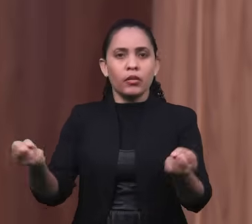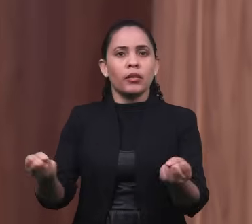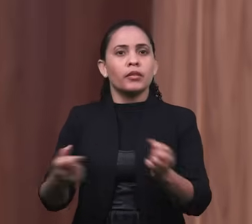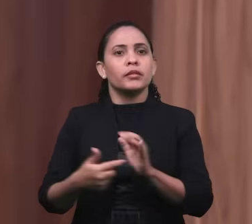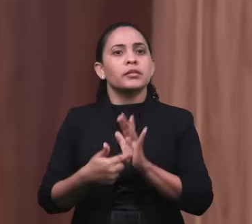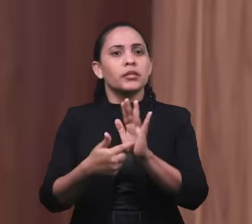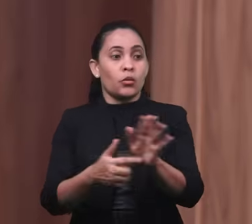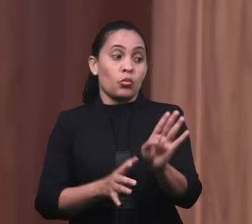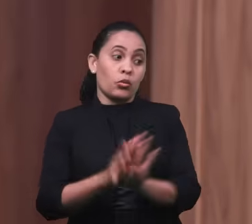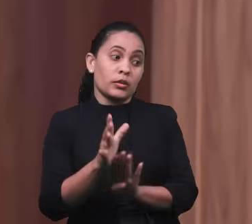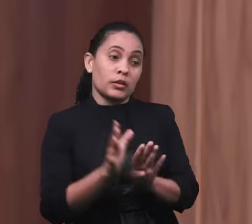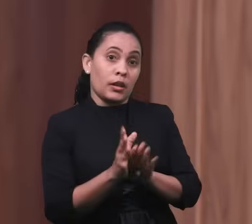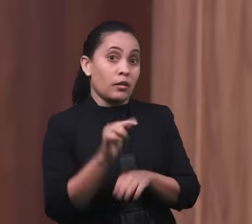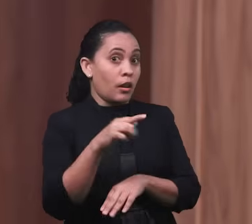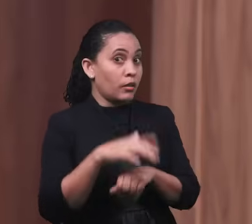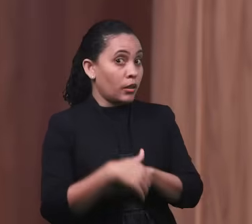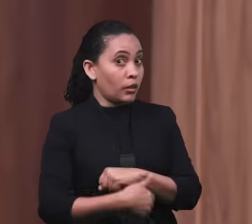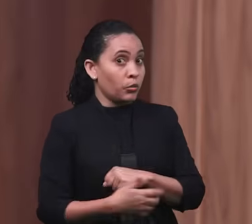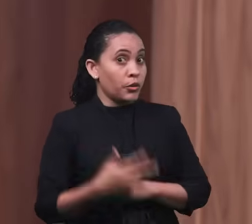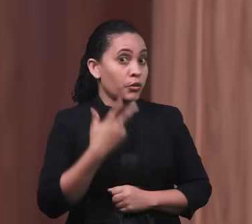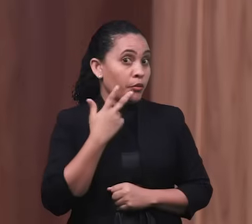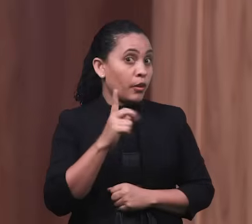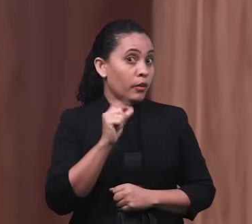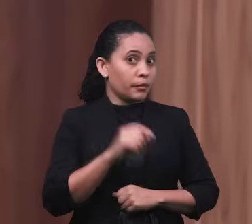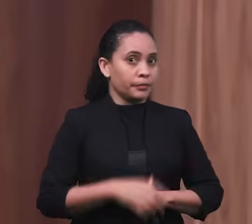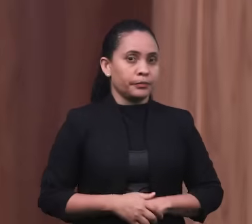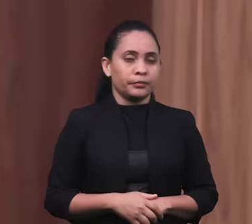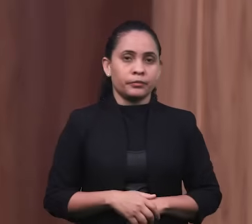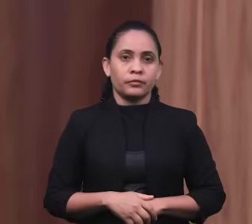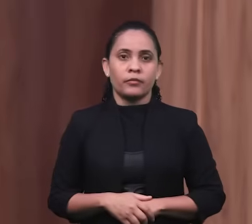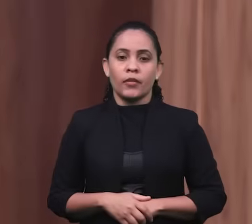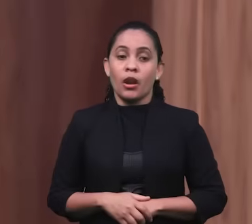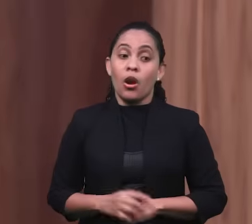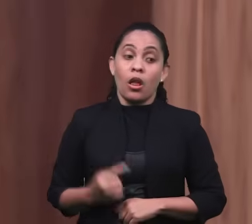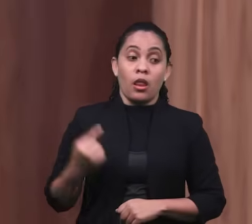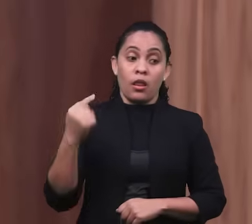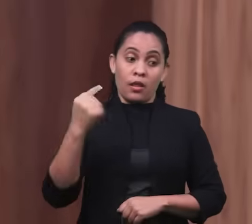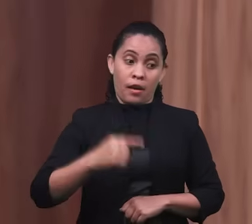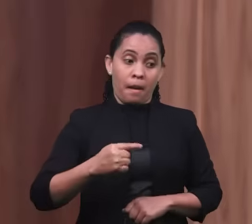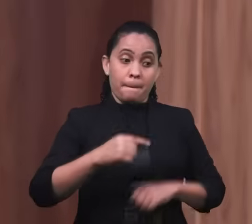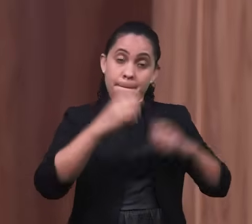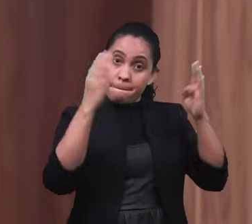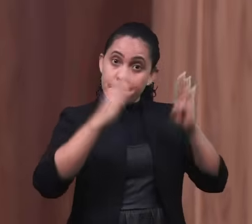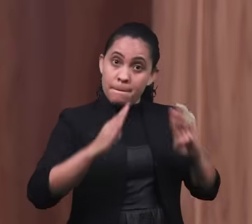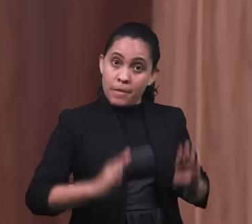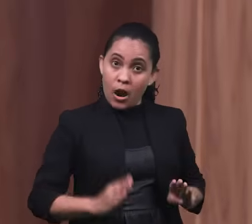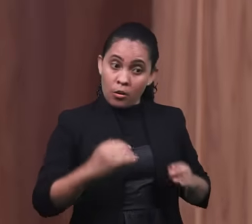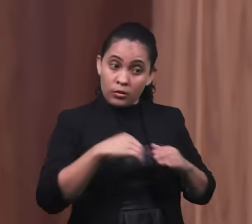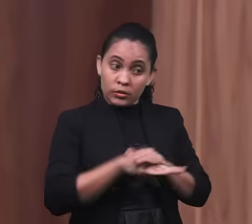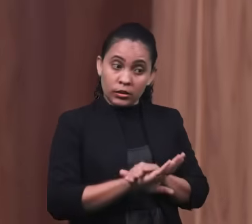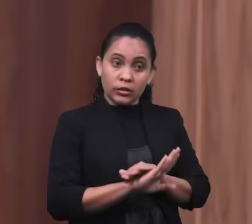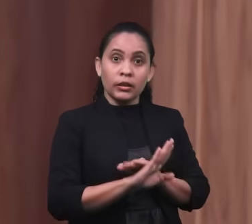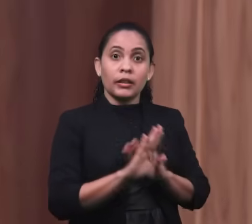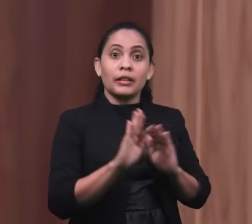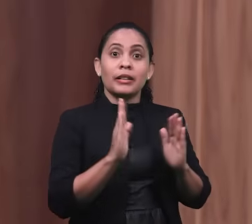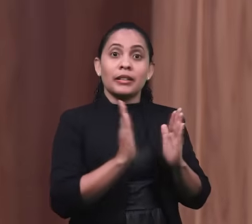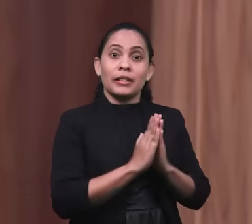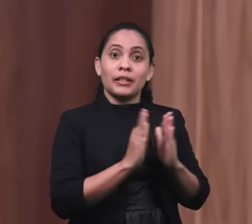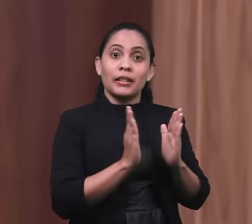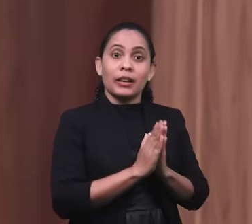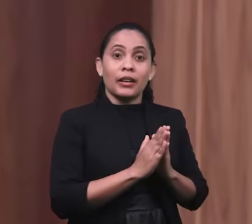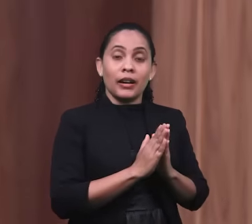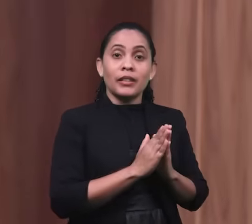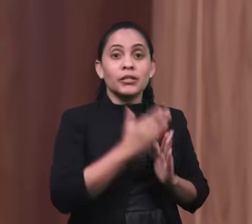mesma noite para ele. A orientação é a seguinte: derruba o altar de Baal que está dentro da casa do seu pai.